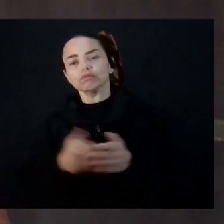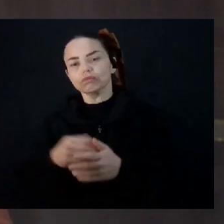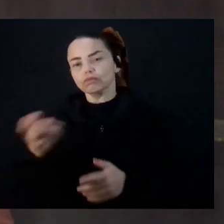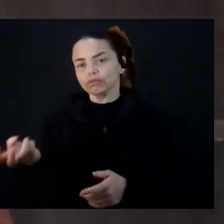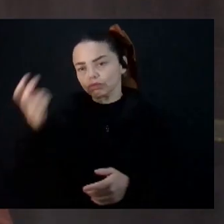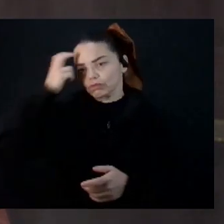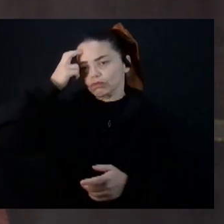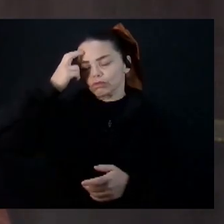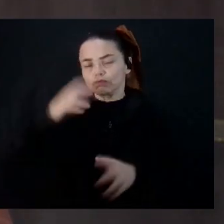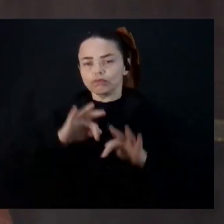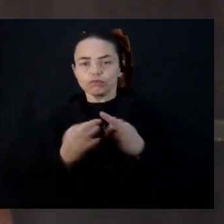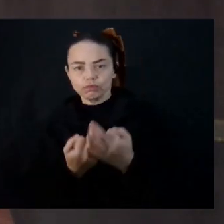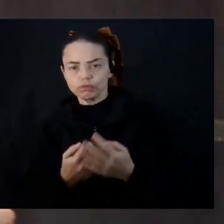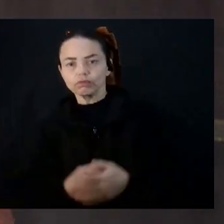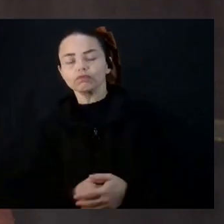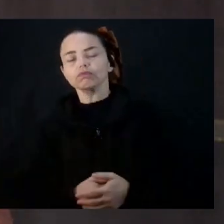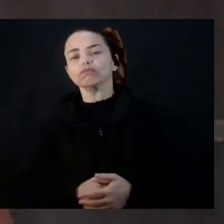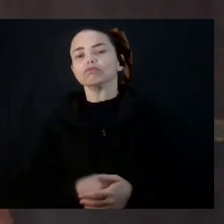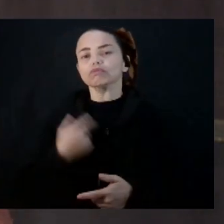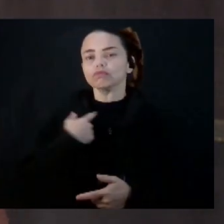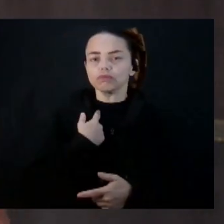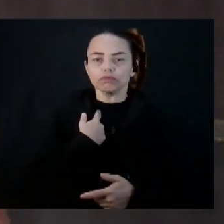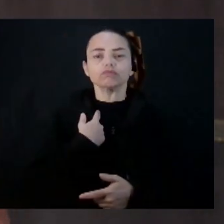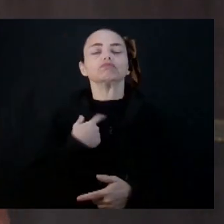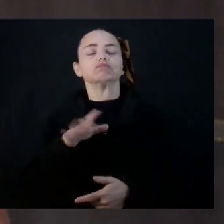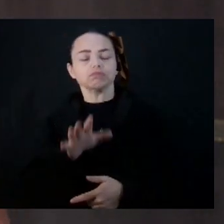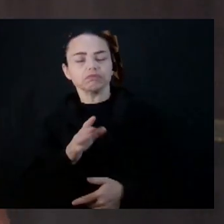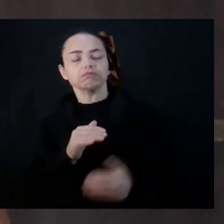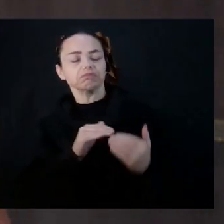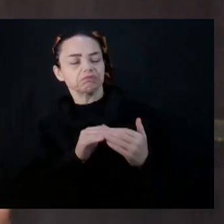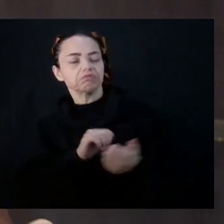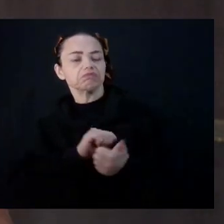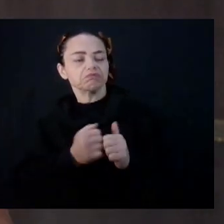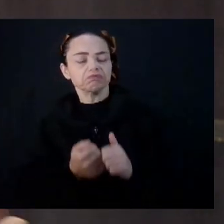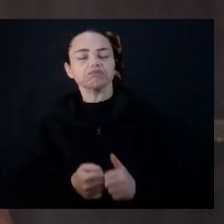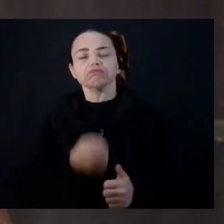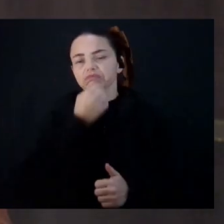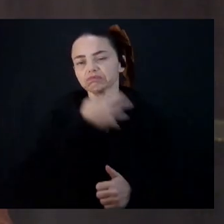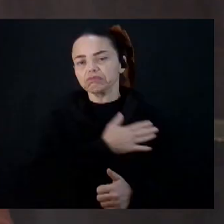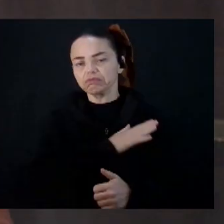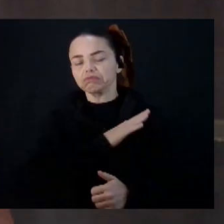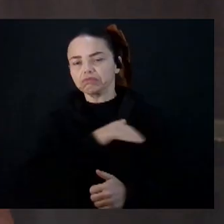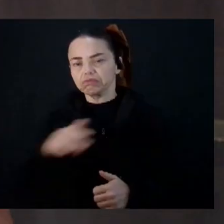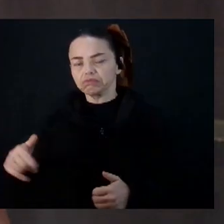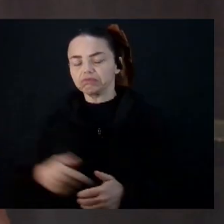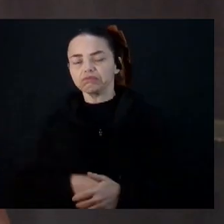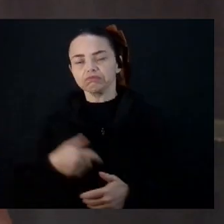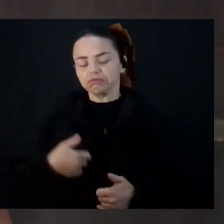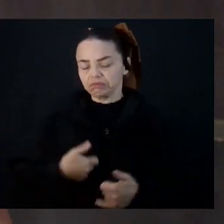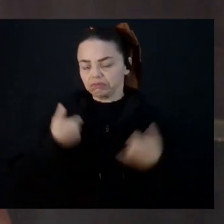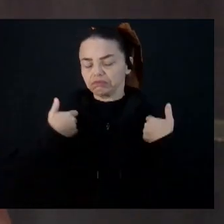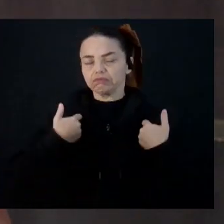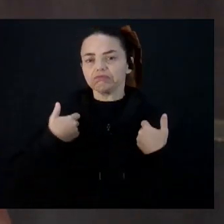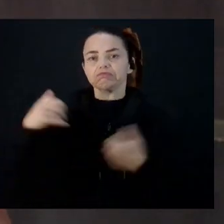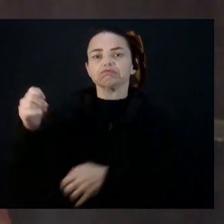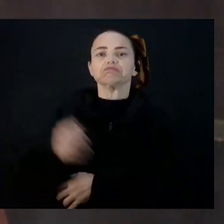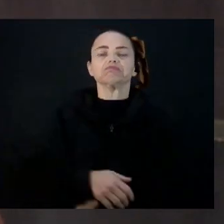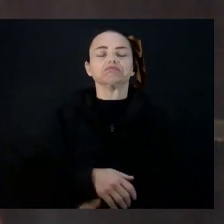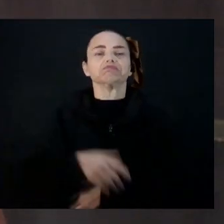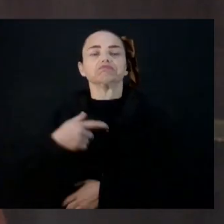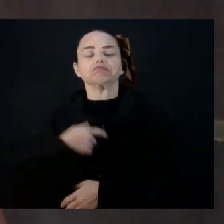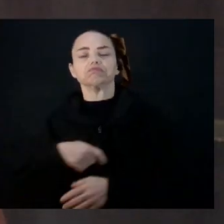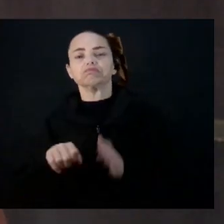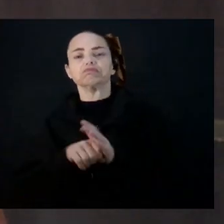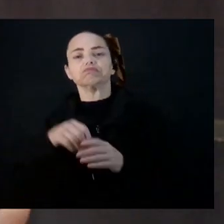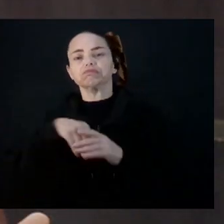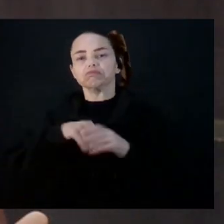E daí essa escola vai se encaixar muito bem para essa criança, inclusive ela vai ter orgulho, né, de levar a bandeira da família dentro da criança.